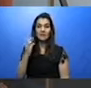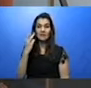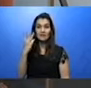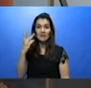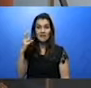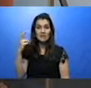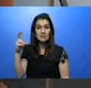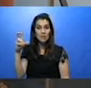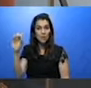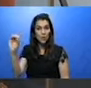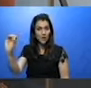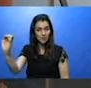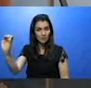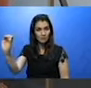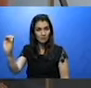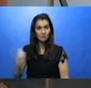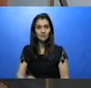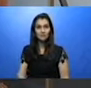350